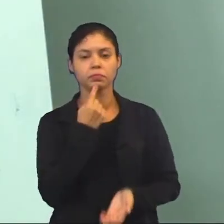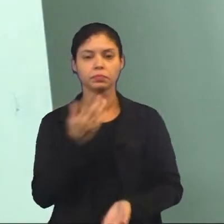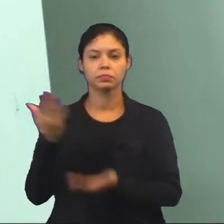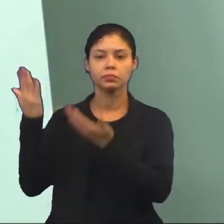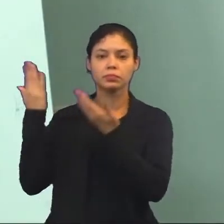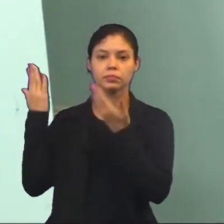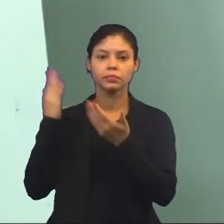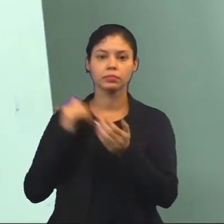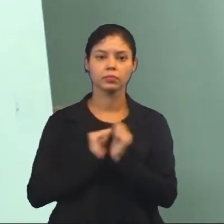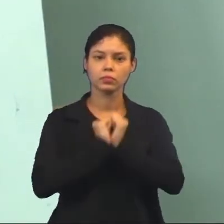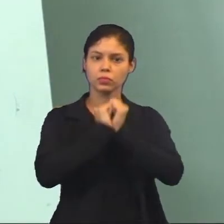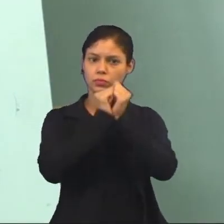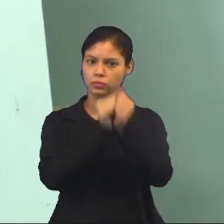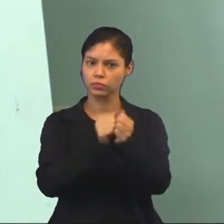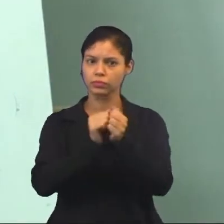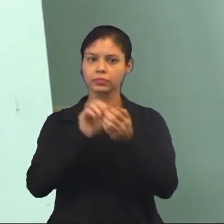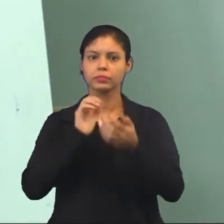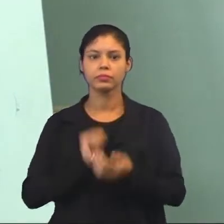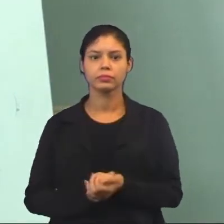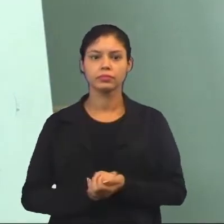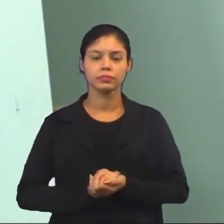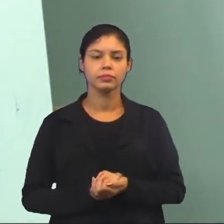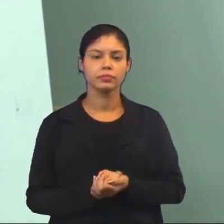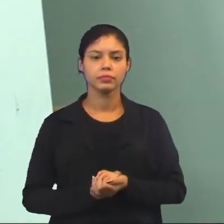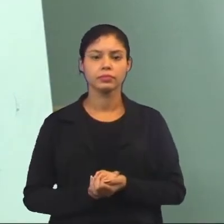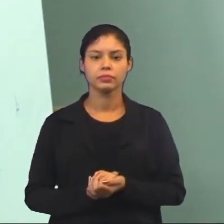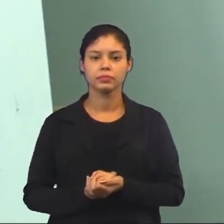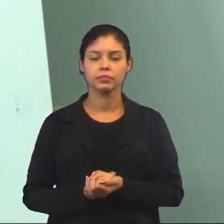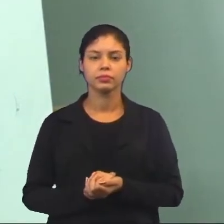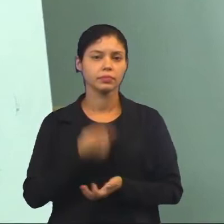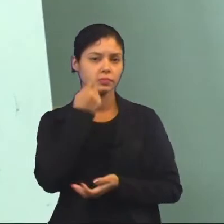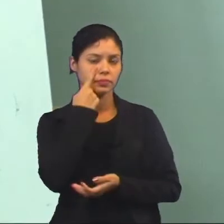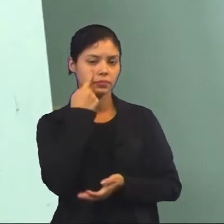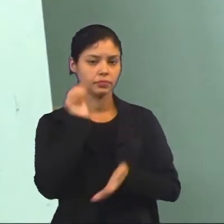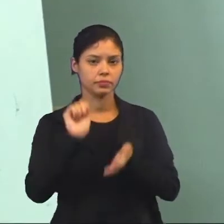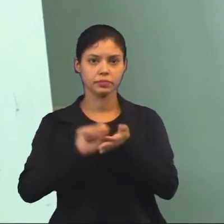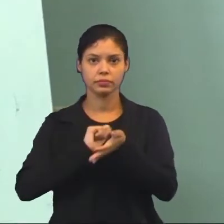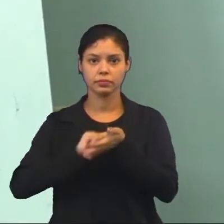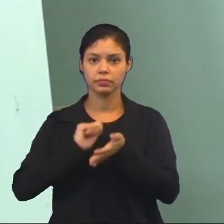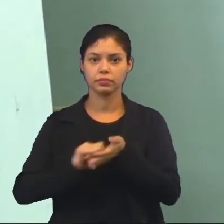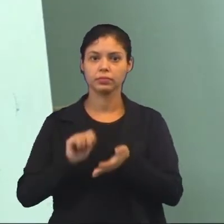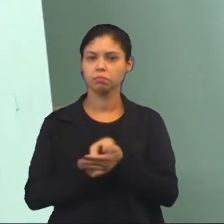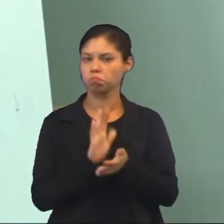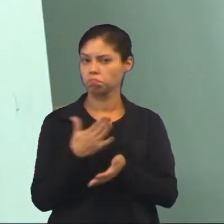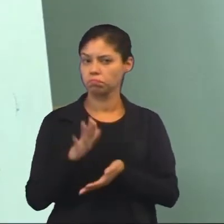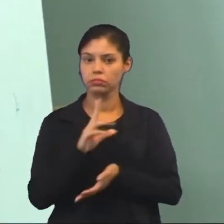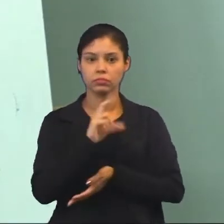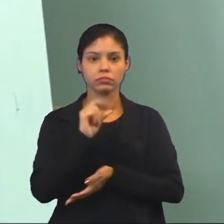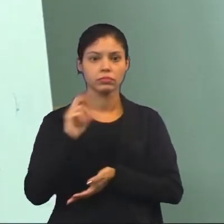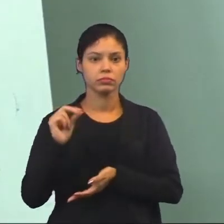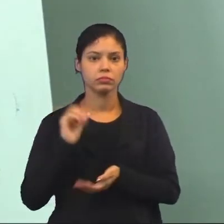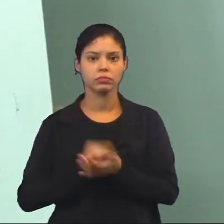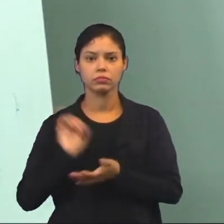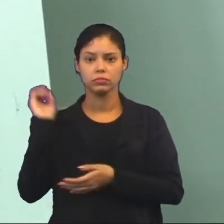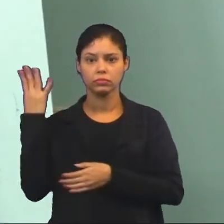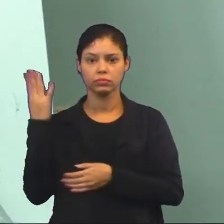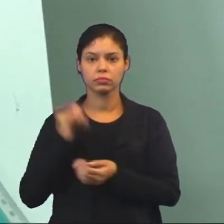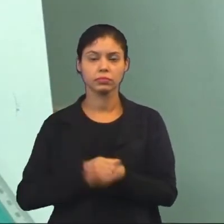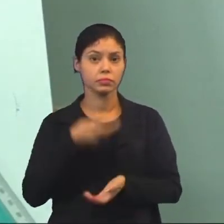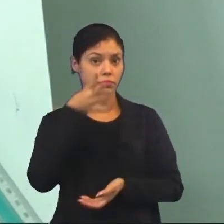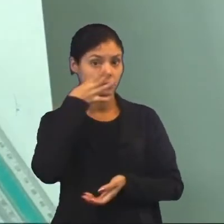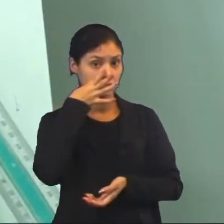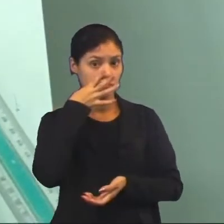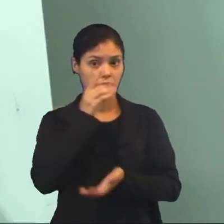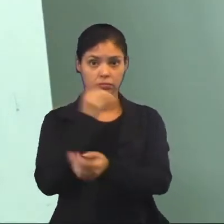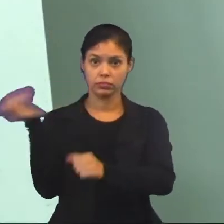e colada com esta imagem tem aqui. Vamos ver o que está escrito. São pelo menos 500 casos suspeitos